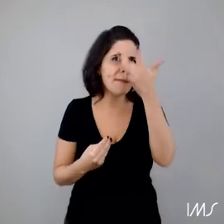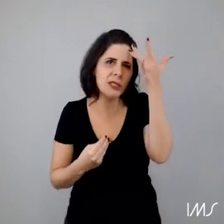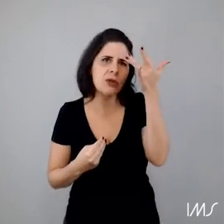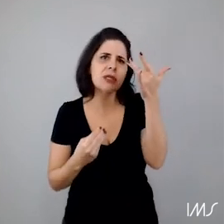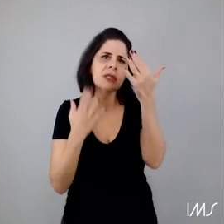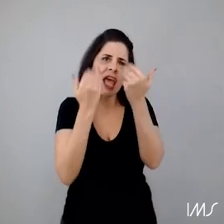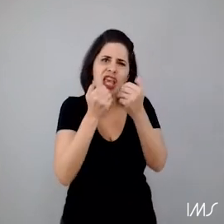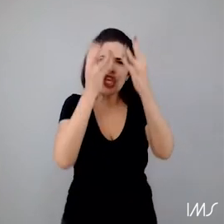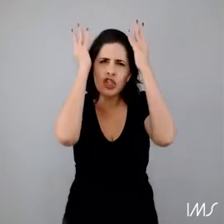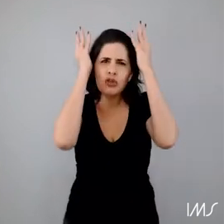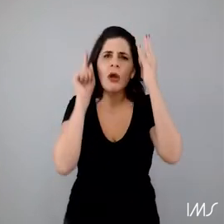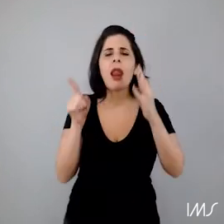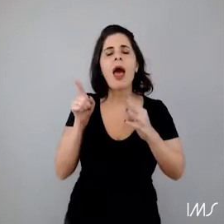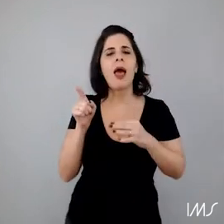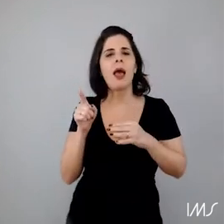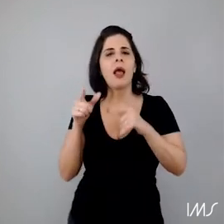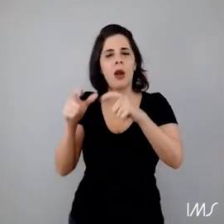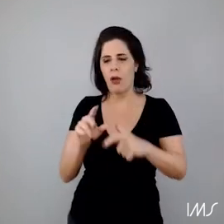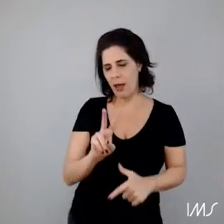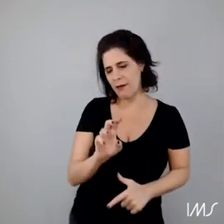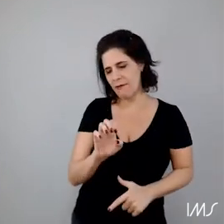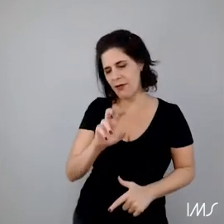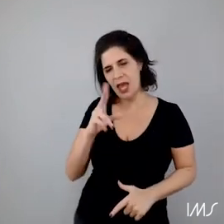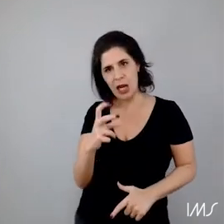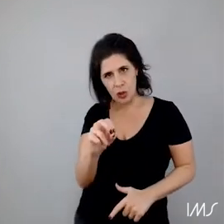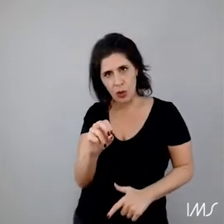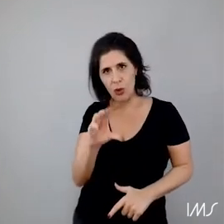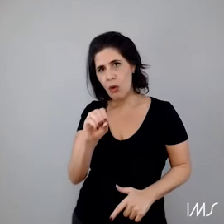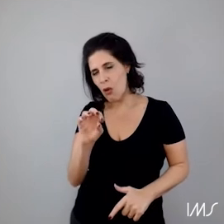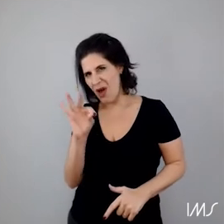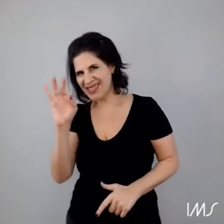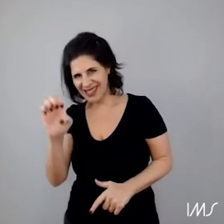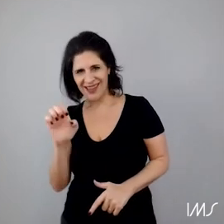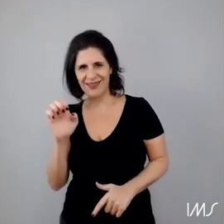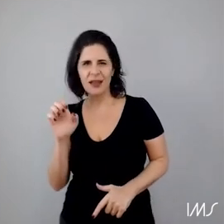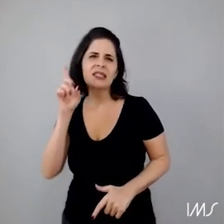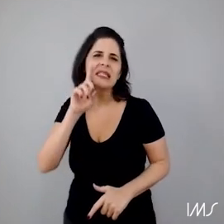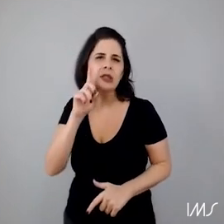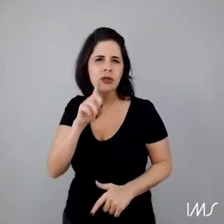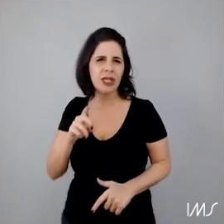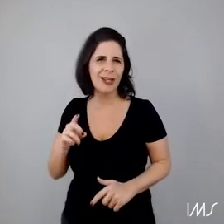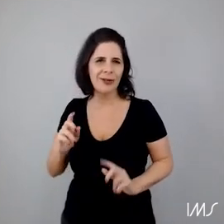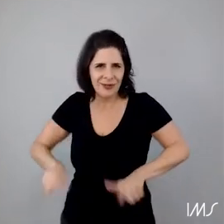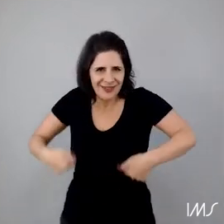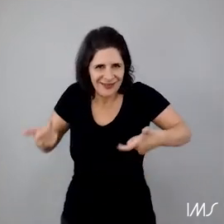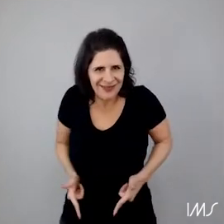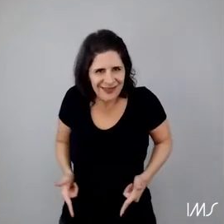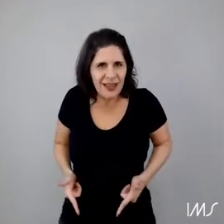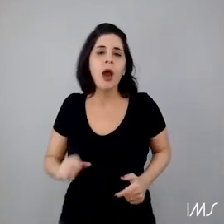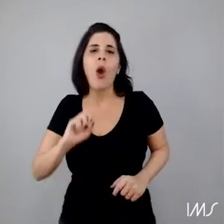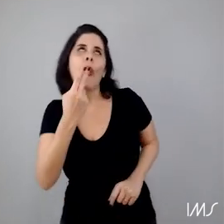tupi, guaranis e astecas e maias e etc.